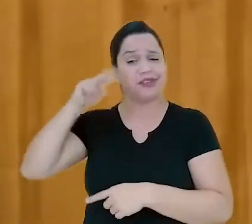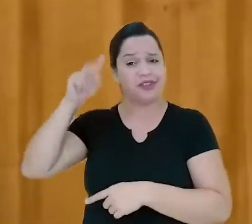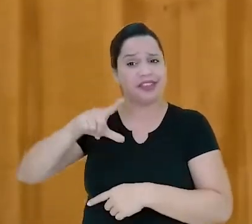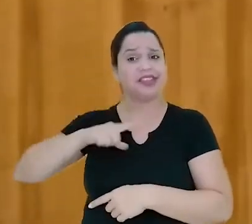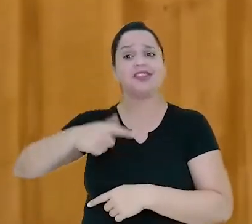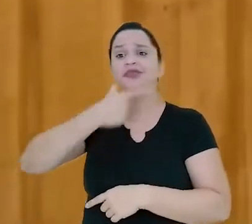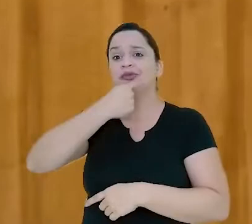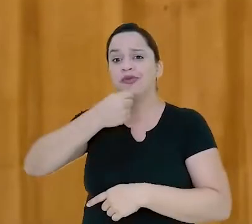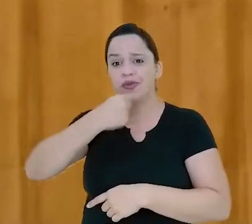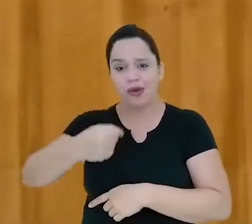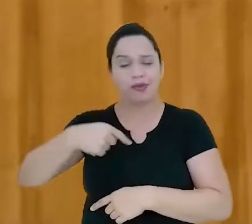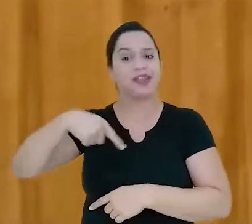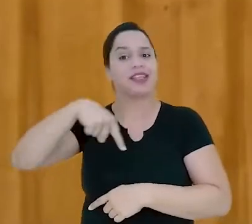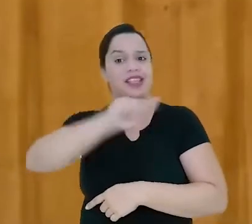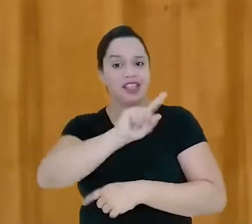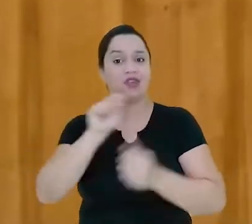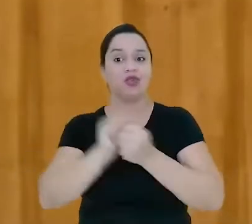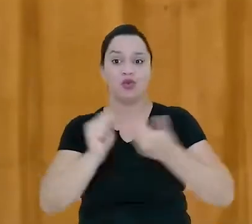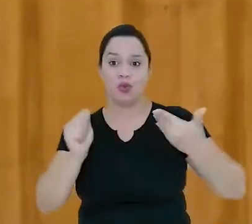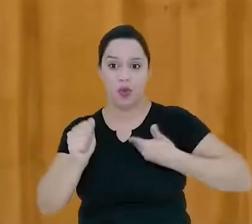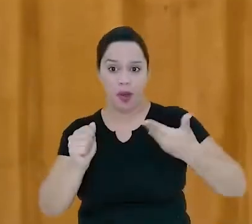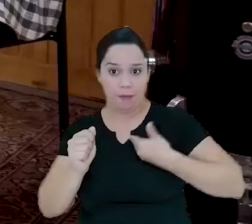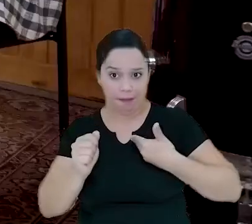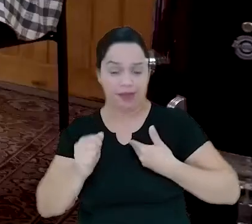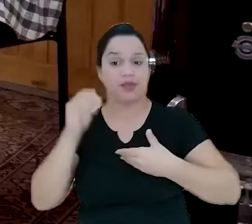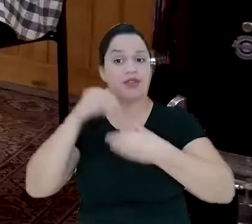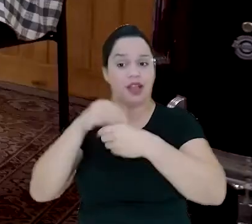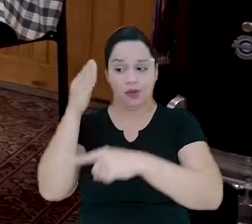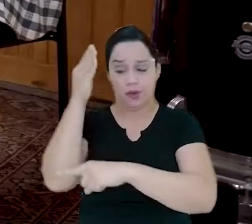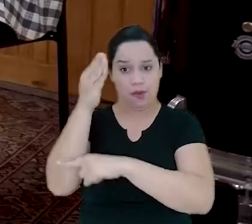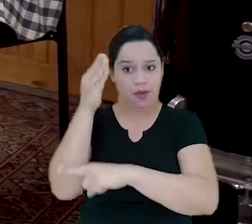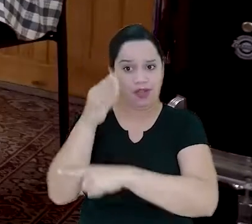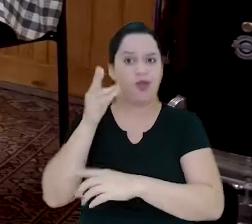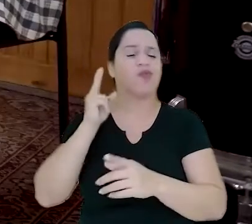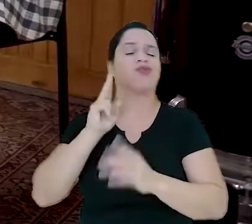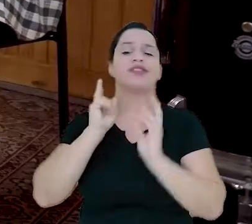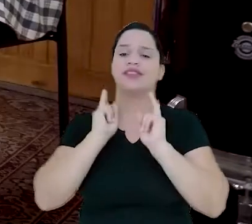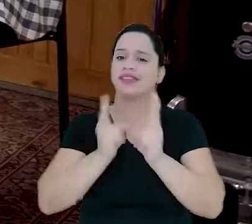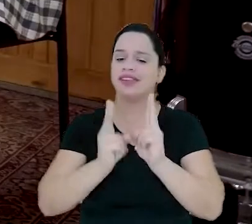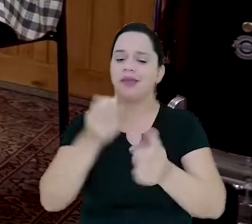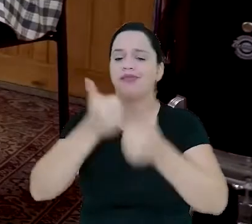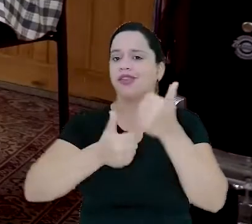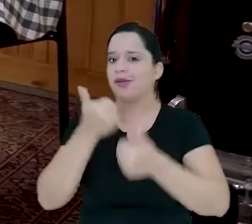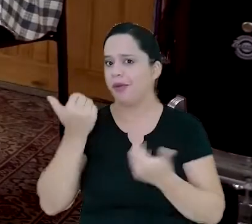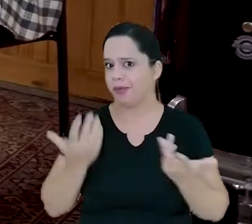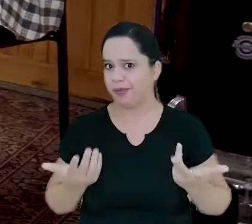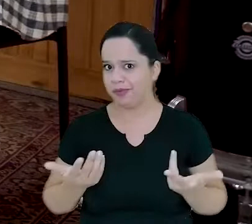que o cara ia jogar futebol com um amigo no motel. Um amigo? É, já.